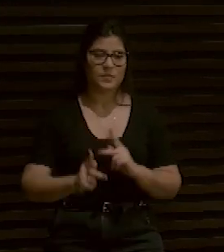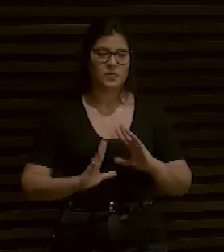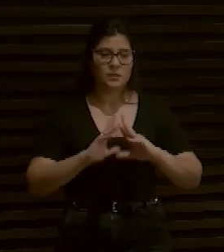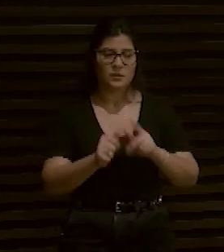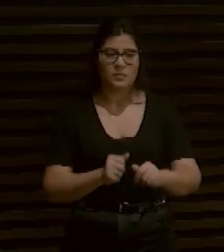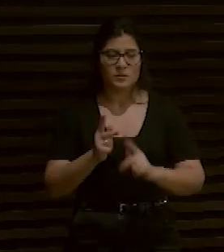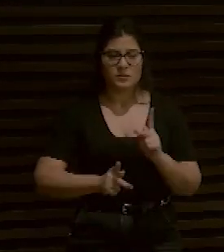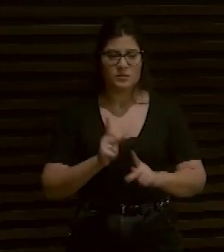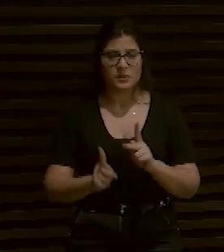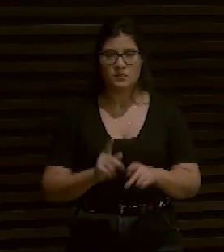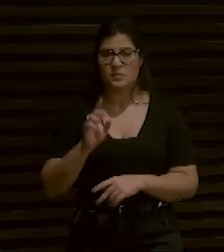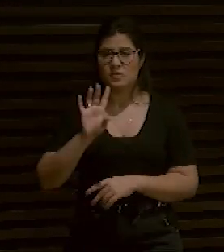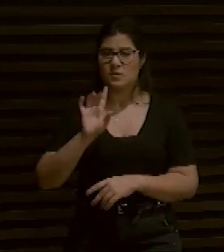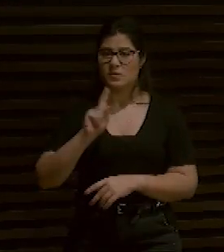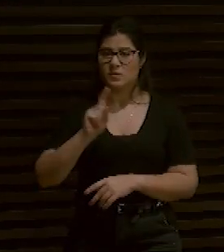judeu.